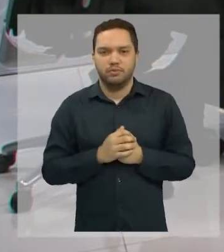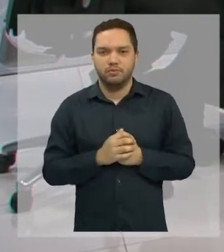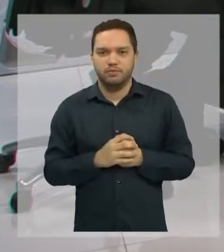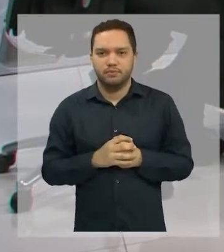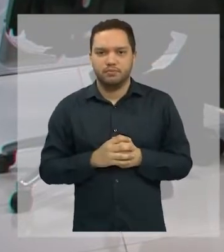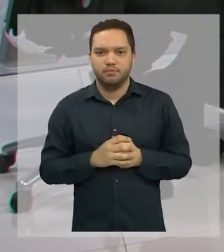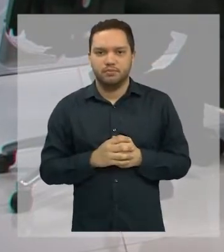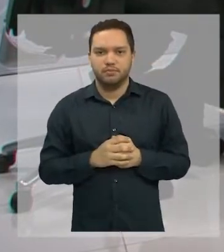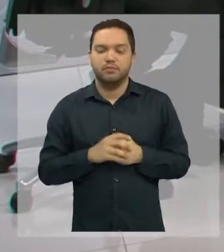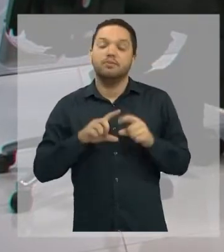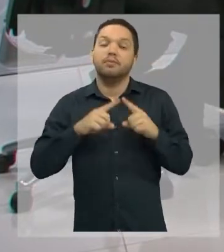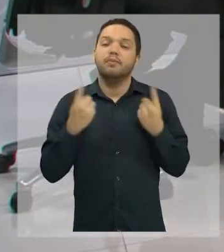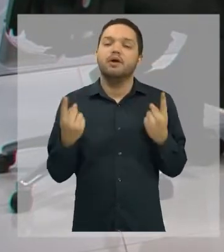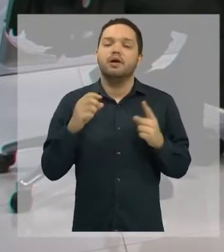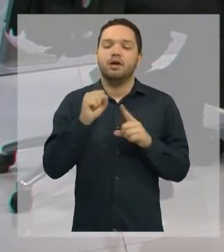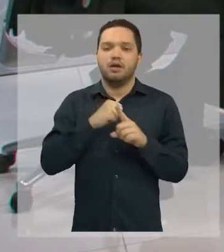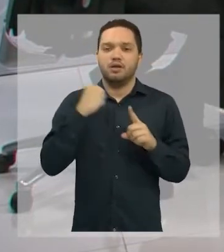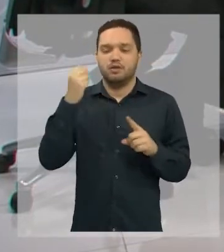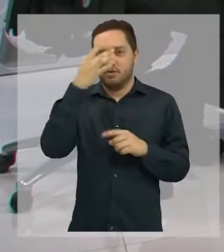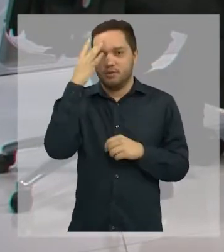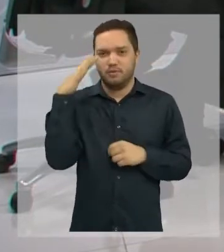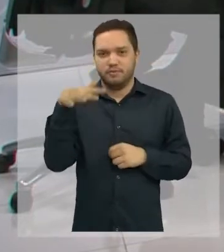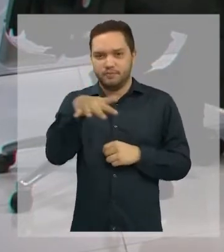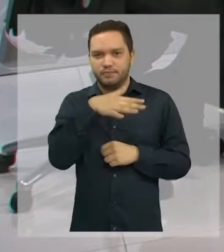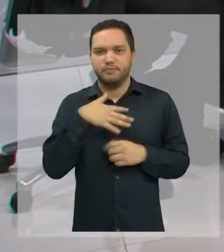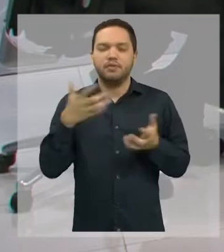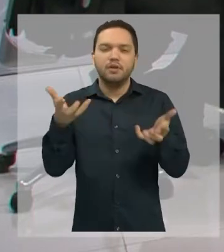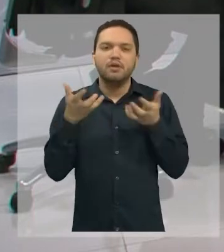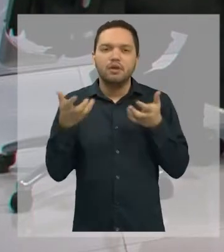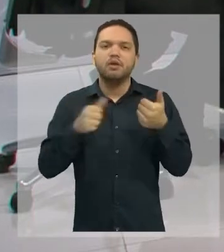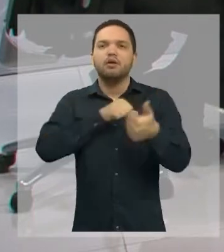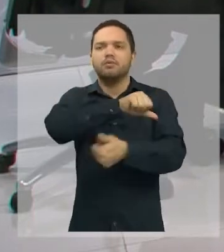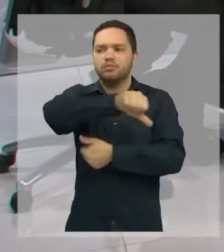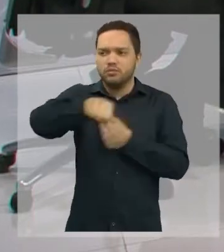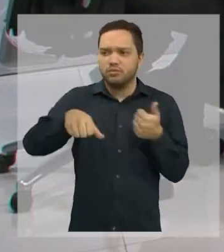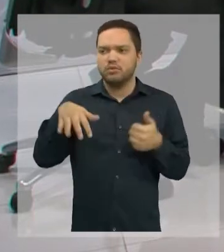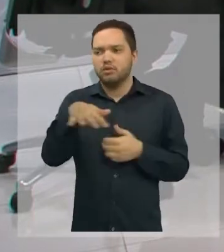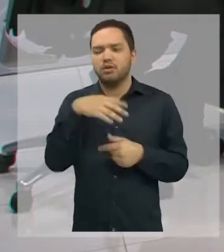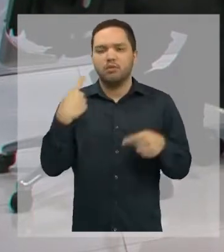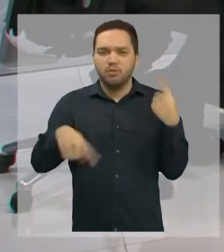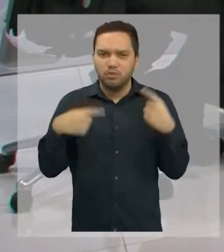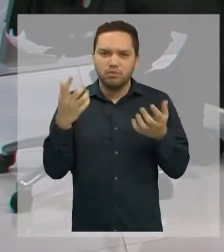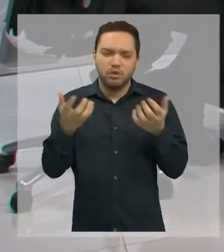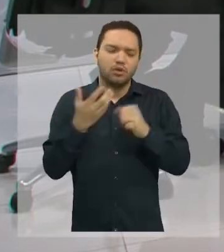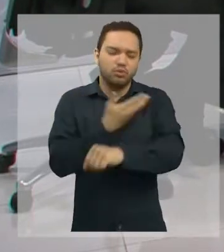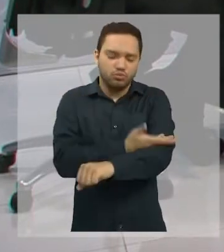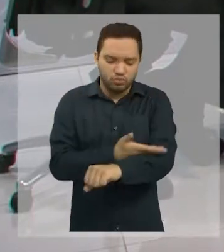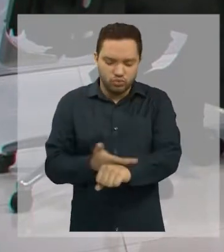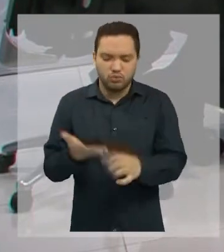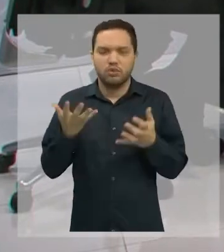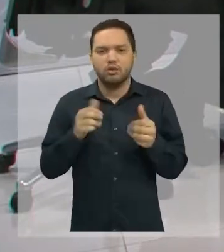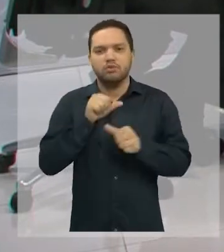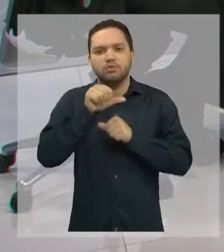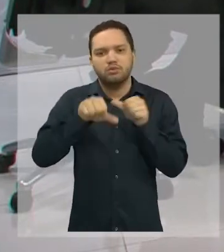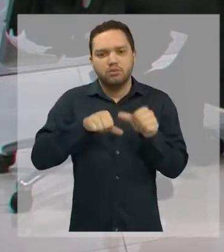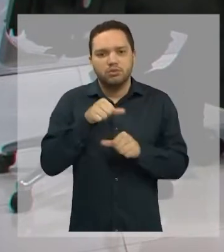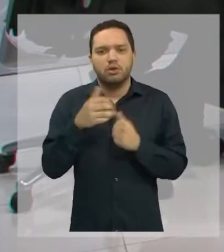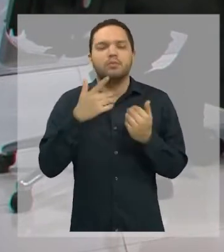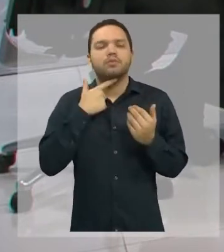renovação. Se a sociedade está propugnando por renovação na política, nos costumes,